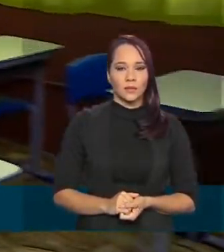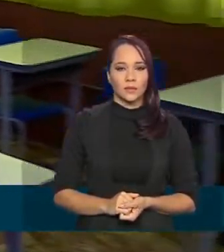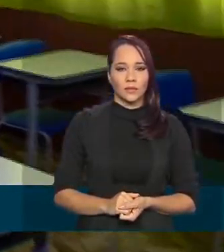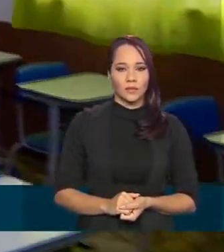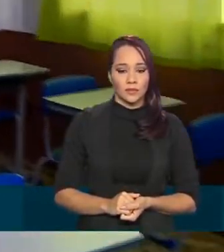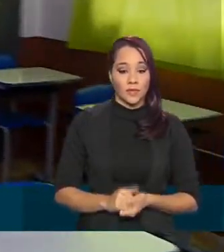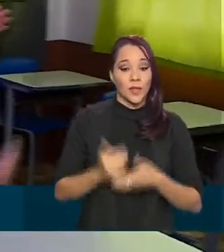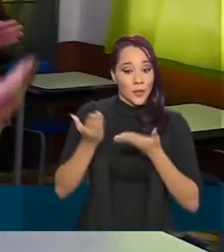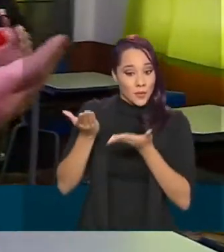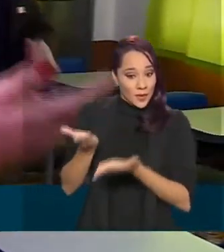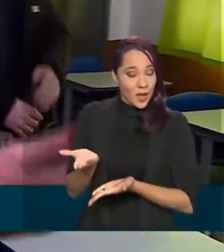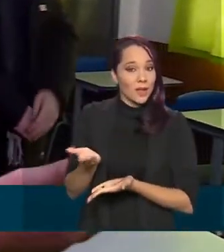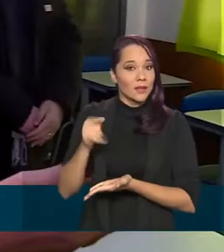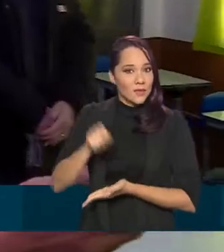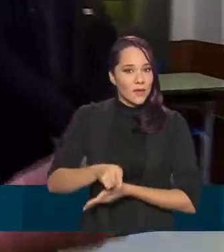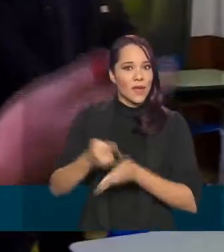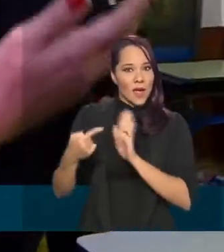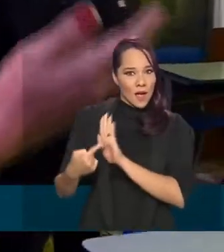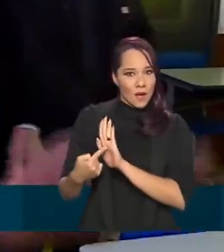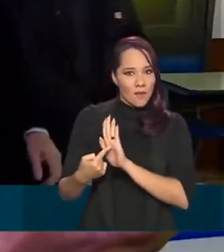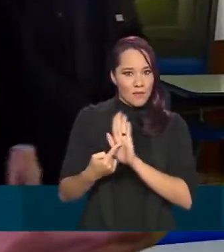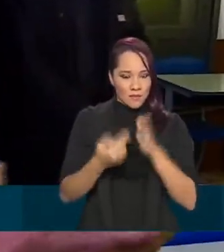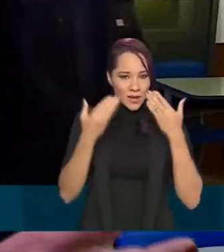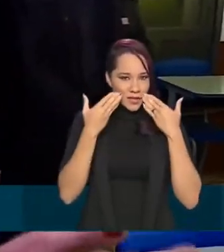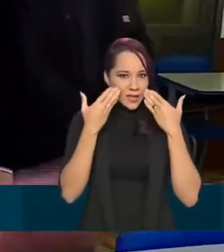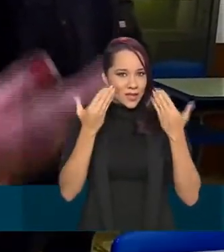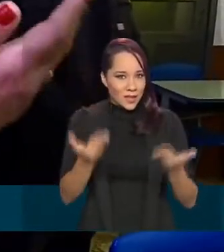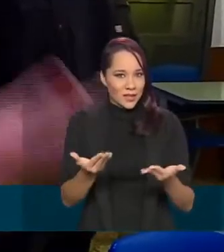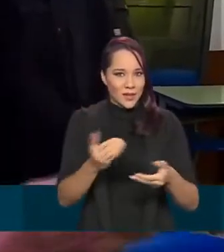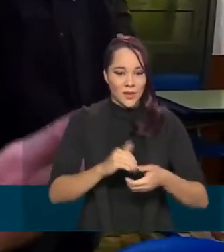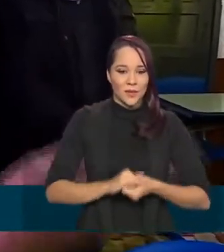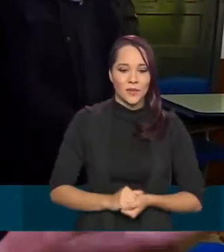Tá aí, essa foi a apresentação.